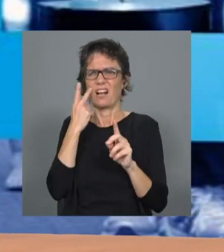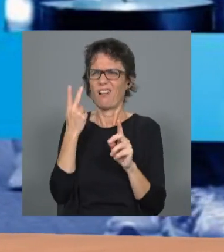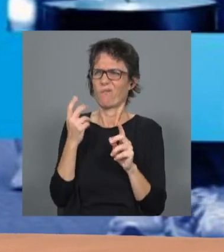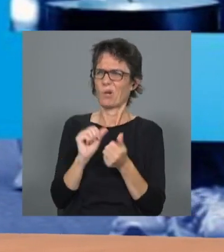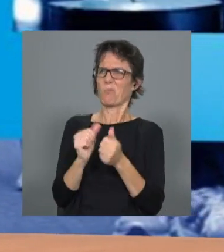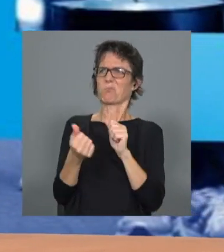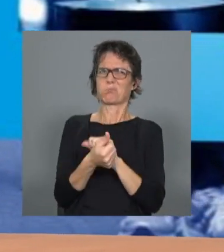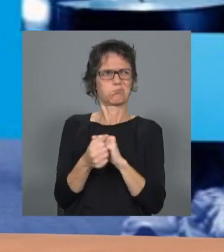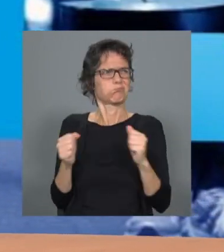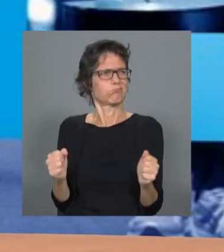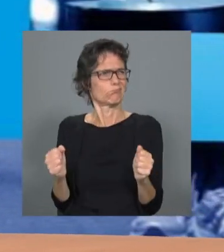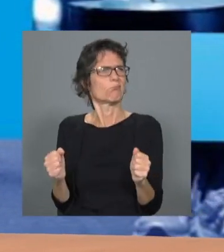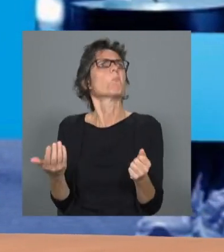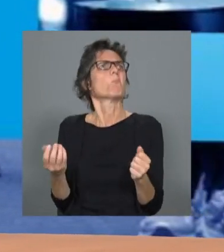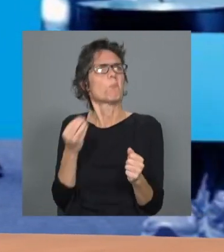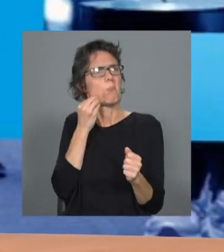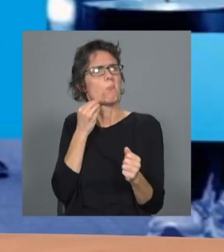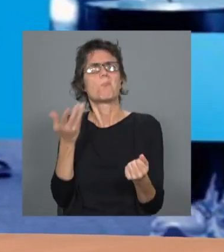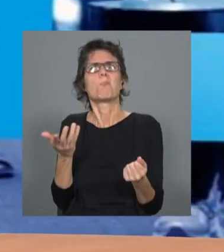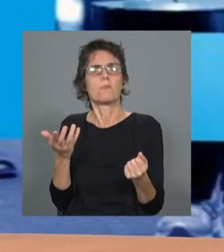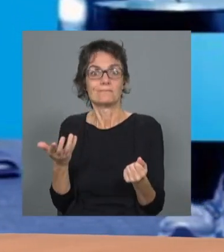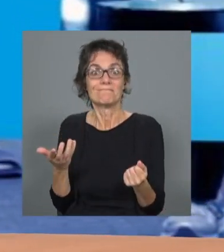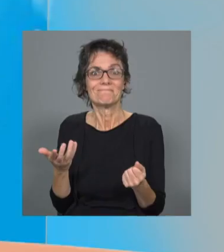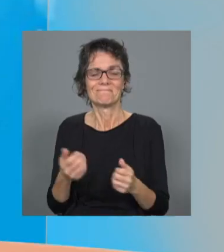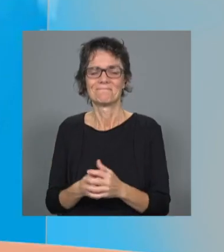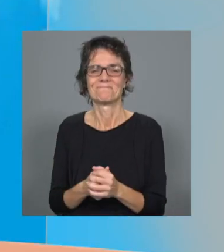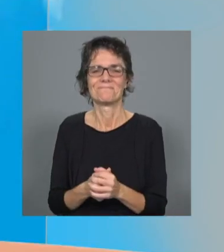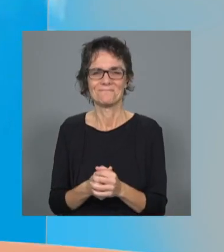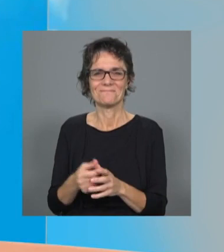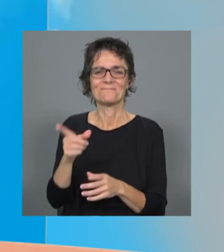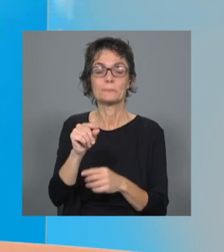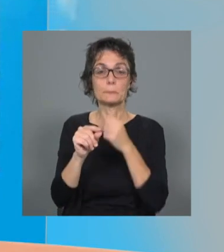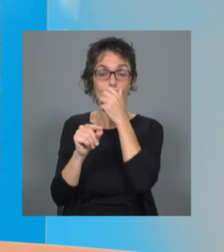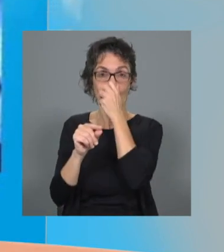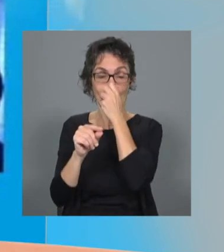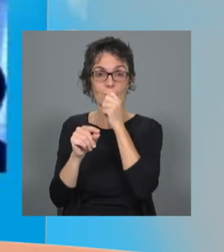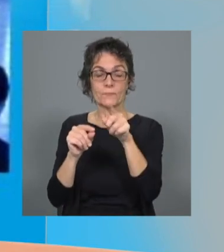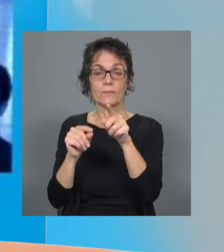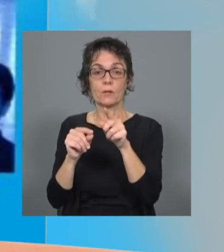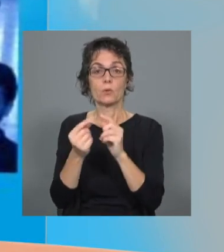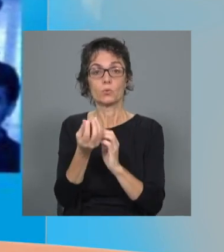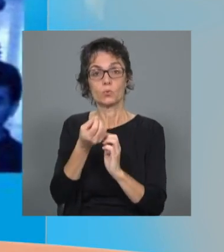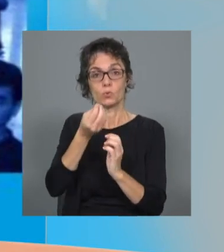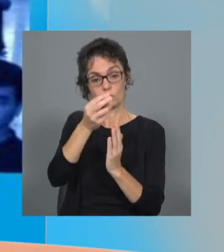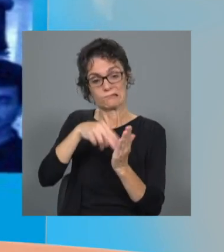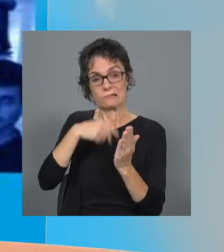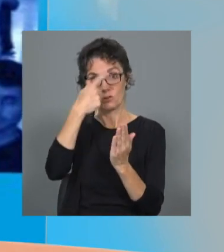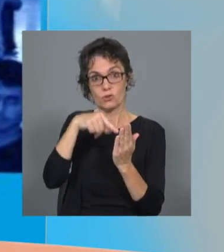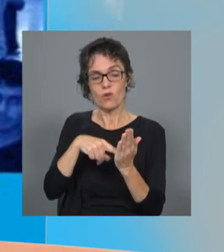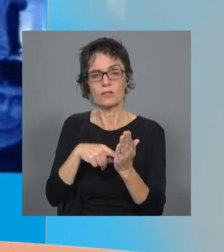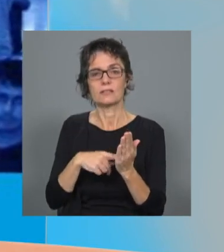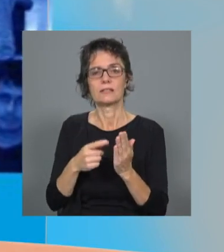portam-se de uma maneira completamente diferente. Também neste conto há essa preocupação por integrar valores,